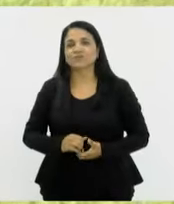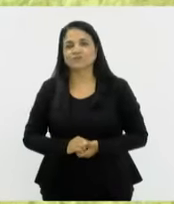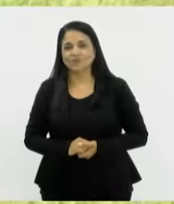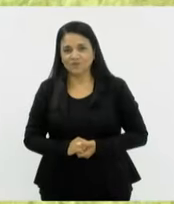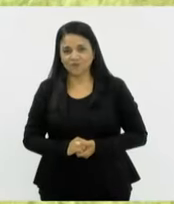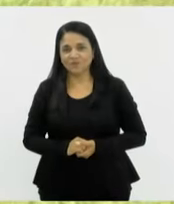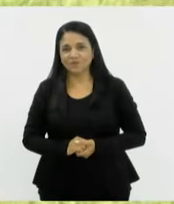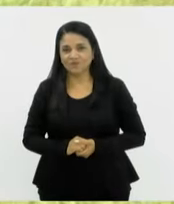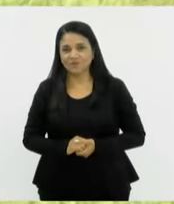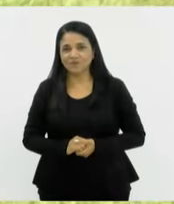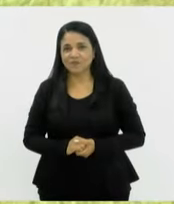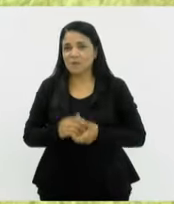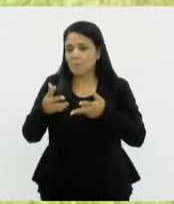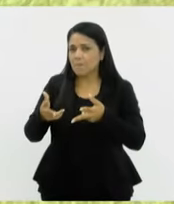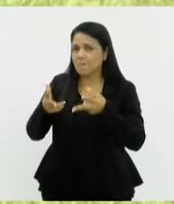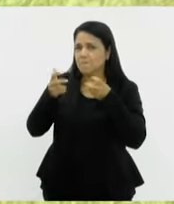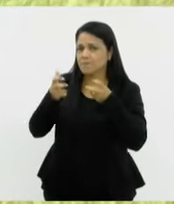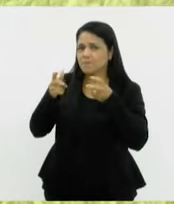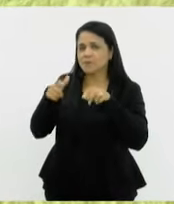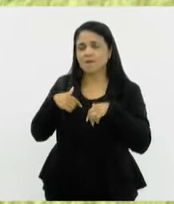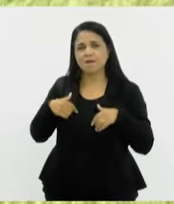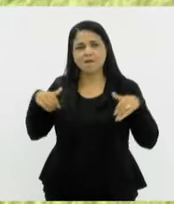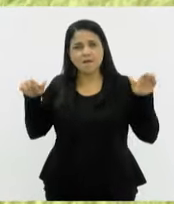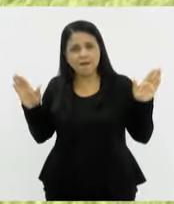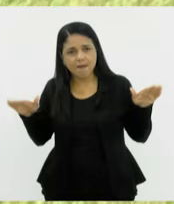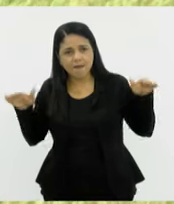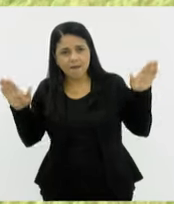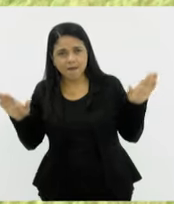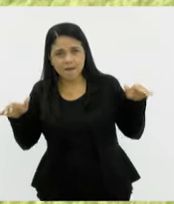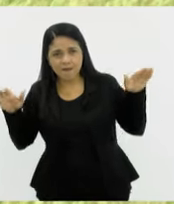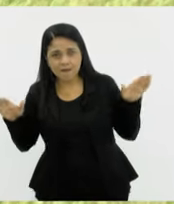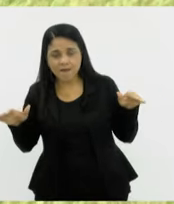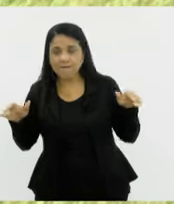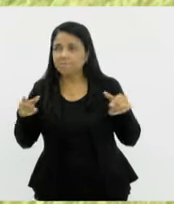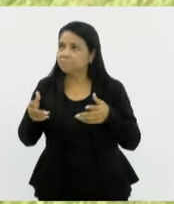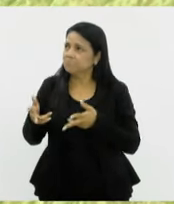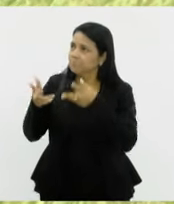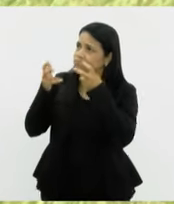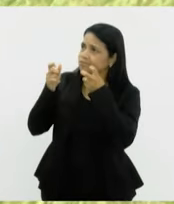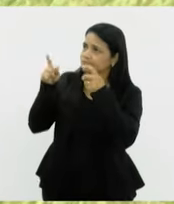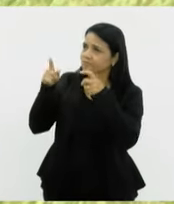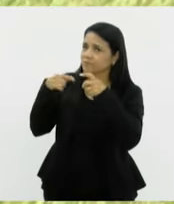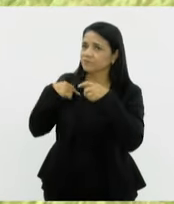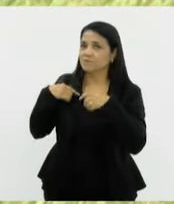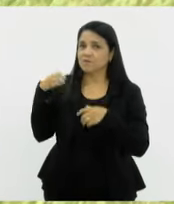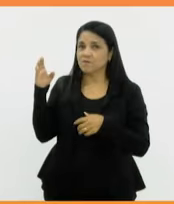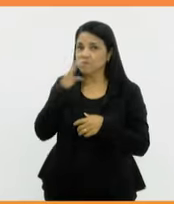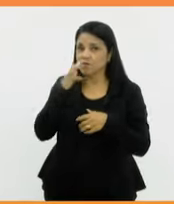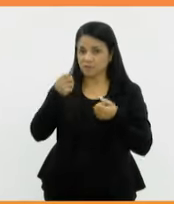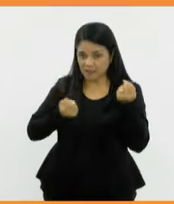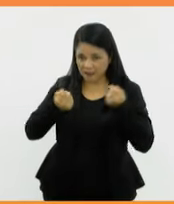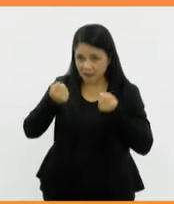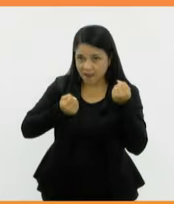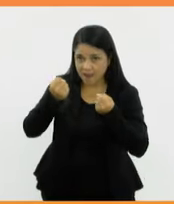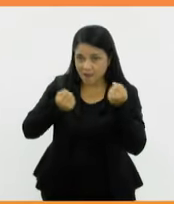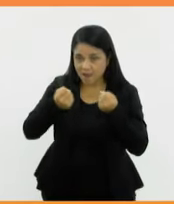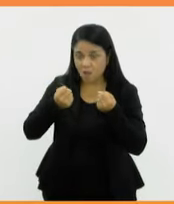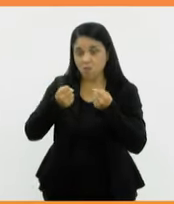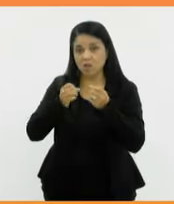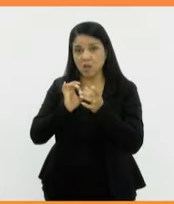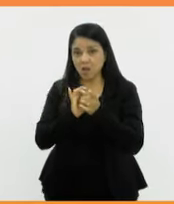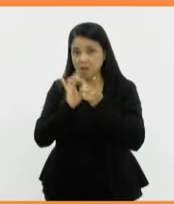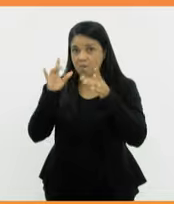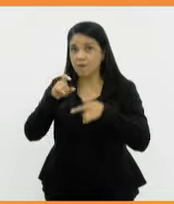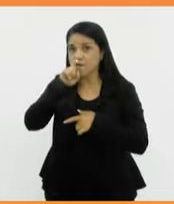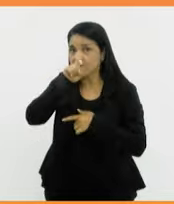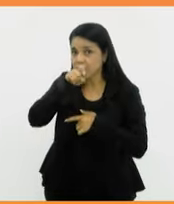Quando nós vemos alguma ave para fazer o afugentamento, nós pegamos uma velocidade com o carro, fazemos a soltura da ave, que